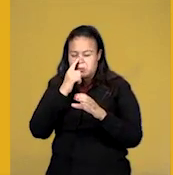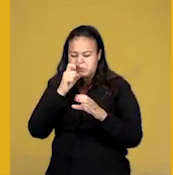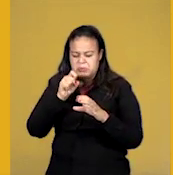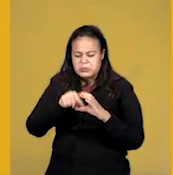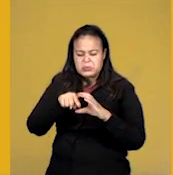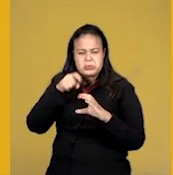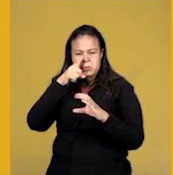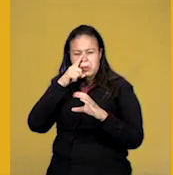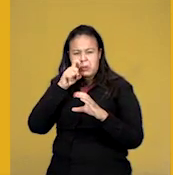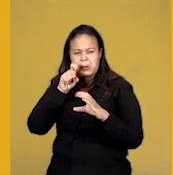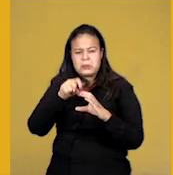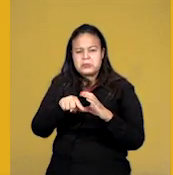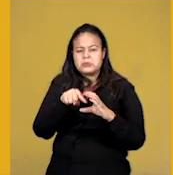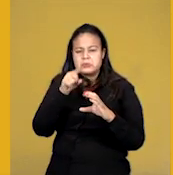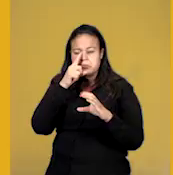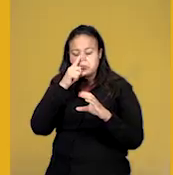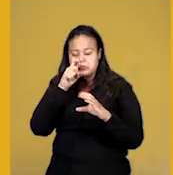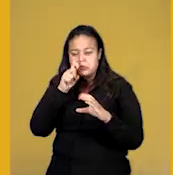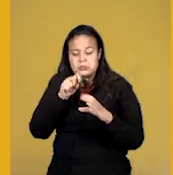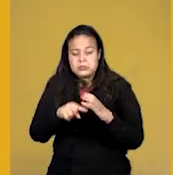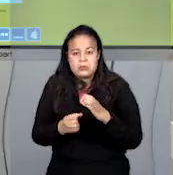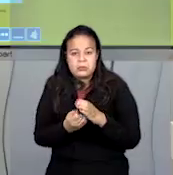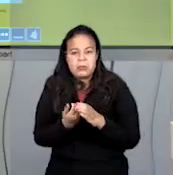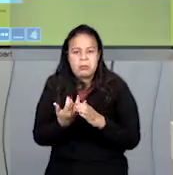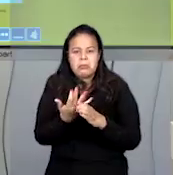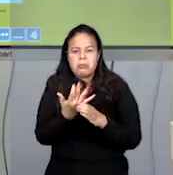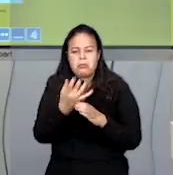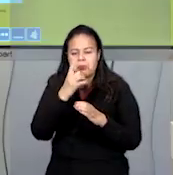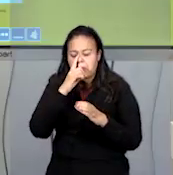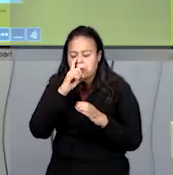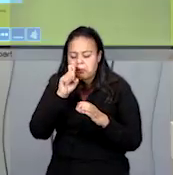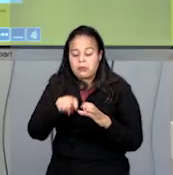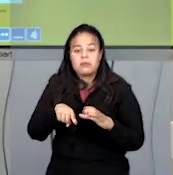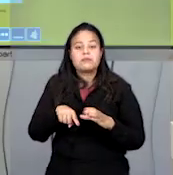resíduos sólidos, né, o lixo são grandes